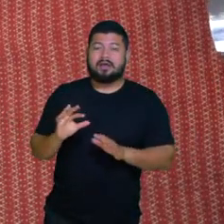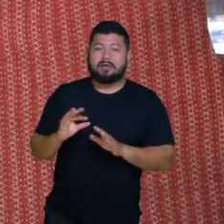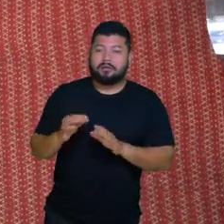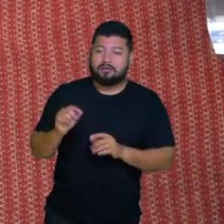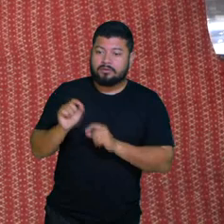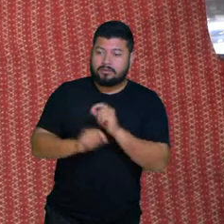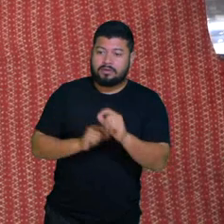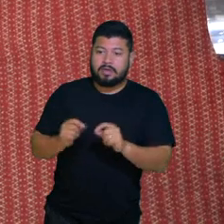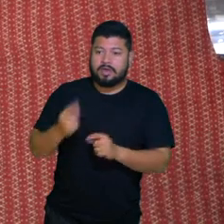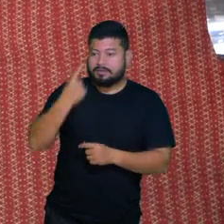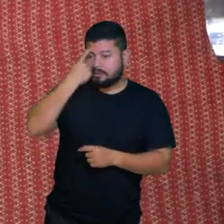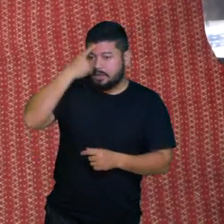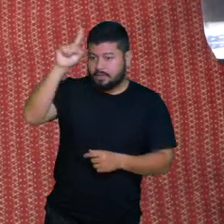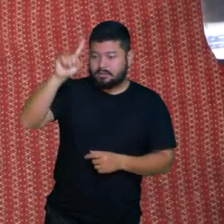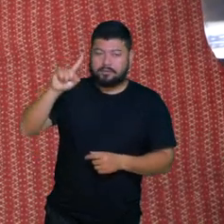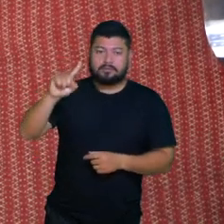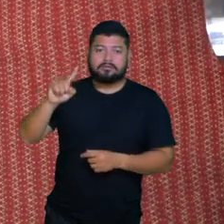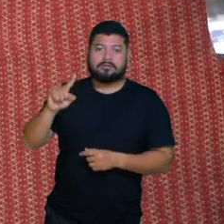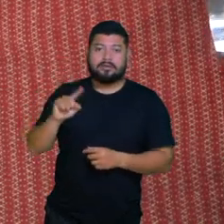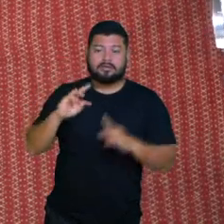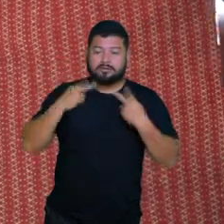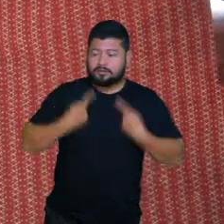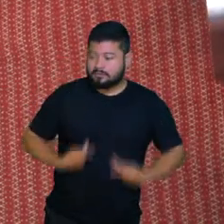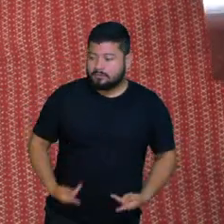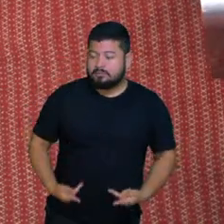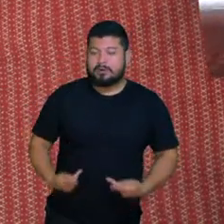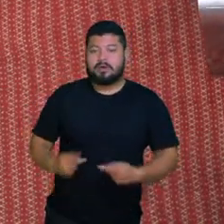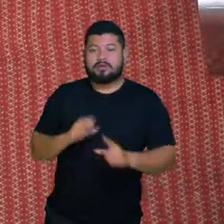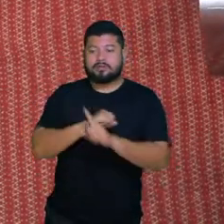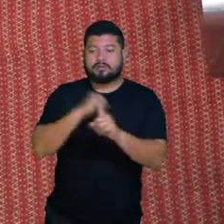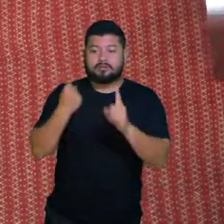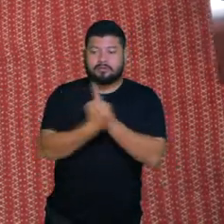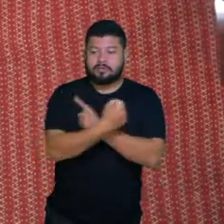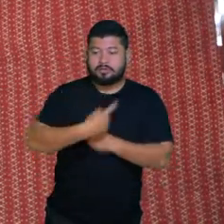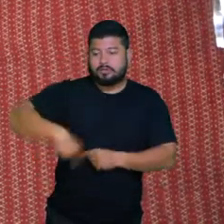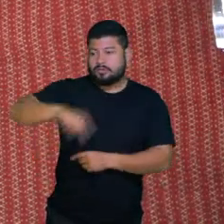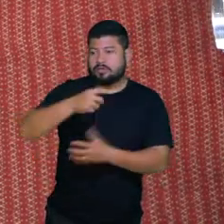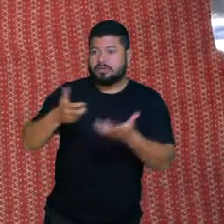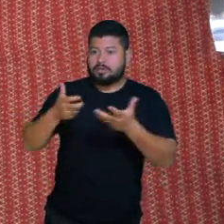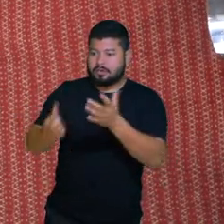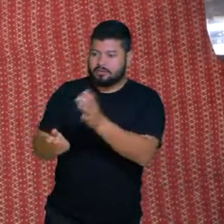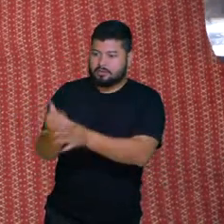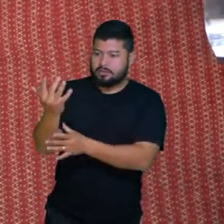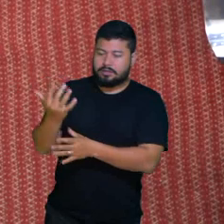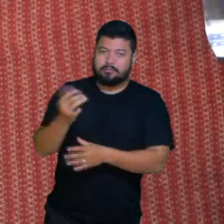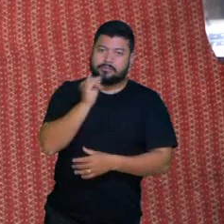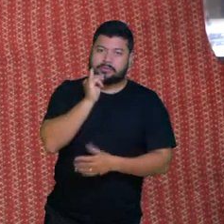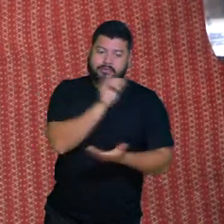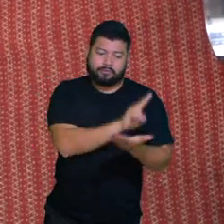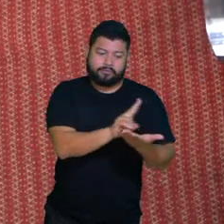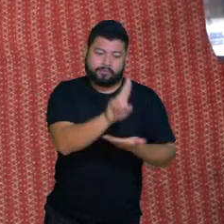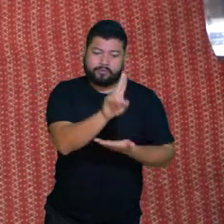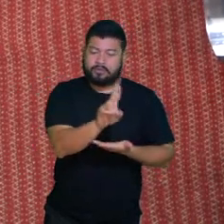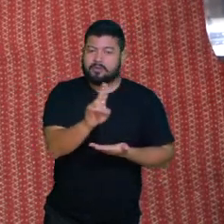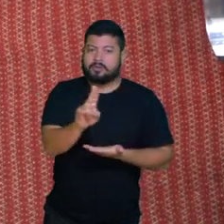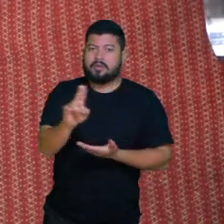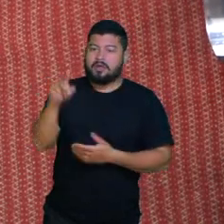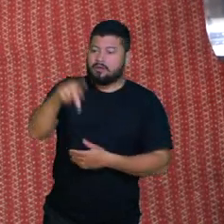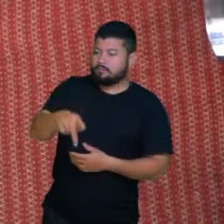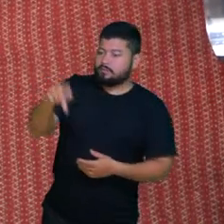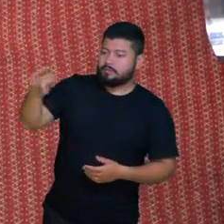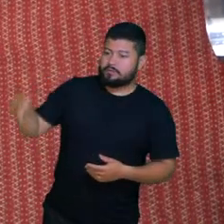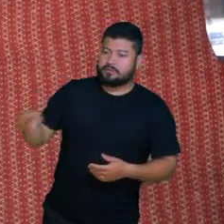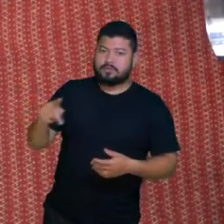que nós queremos formar temos universidades professores né por isso que a universidade é uma